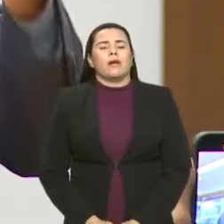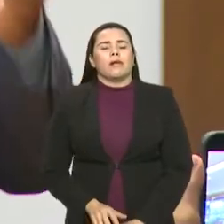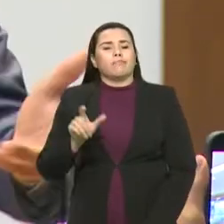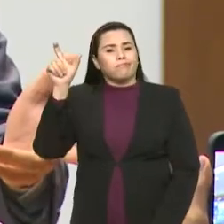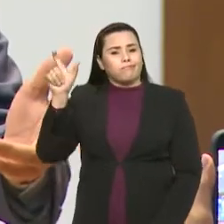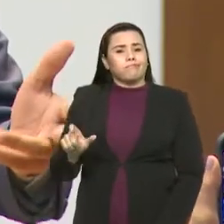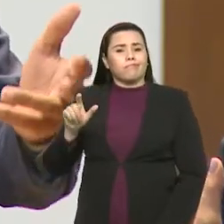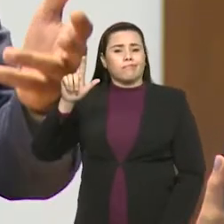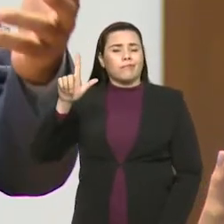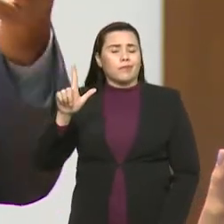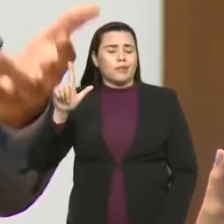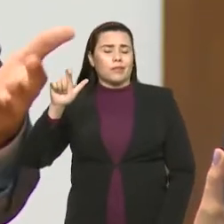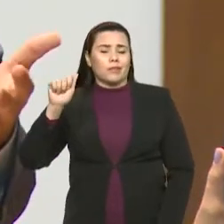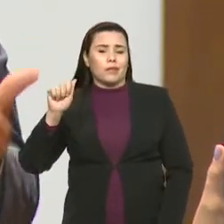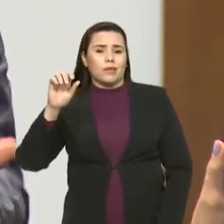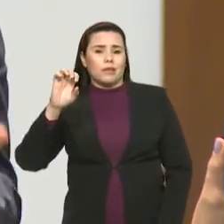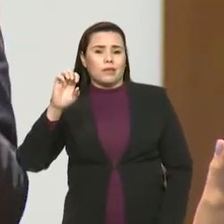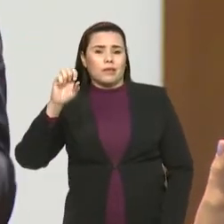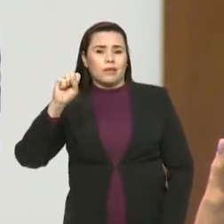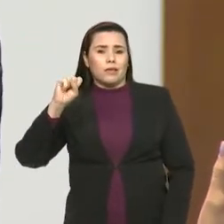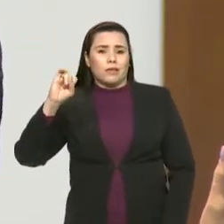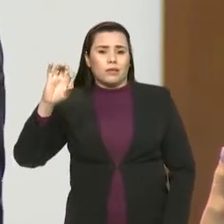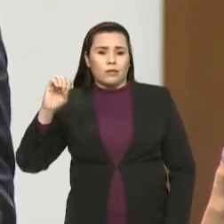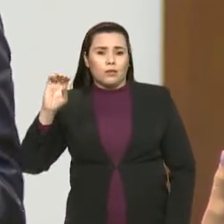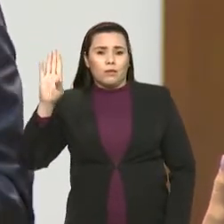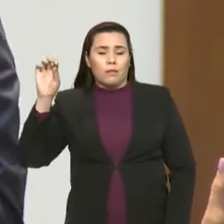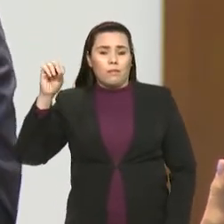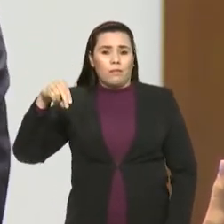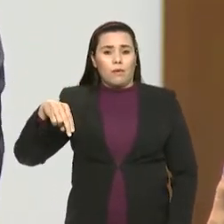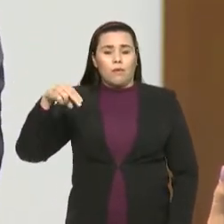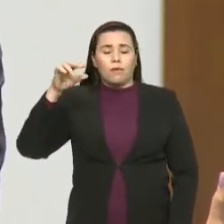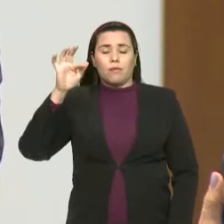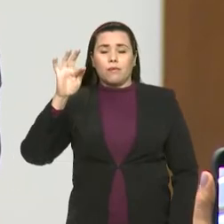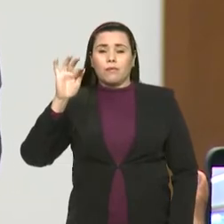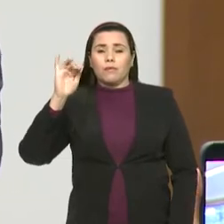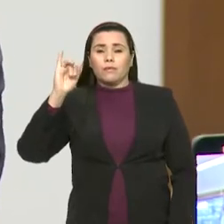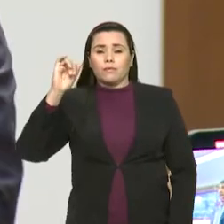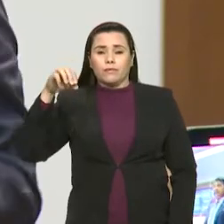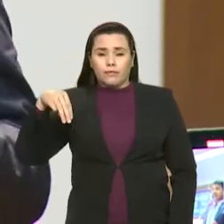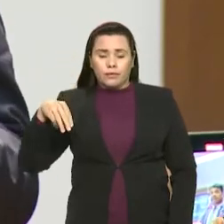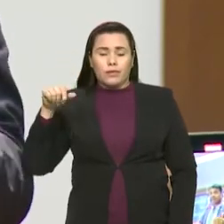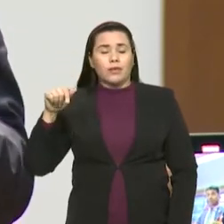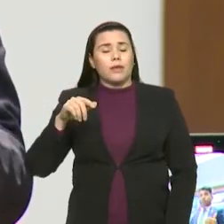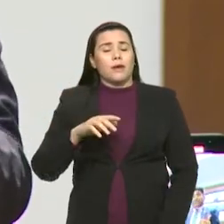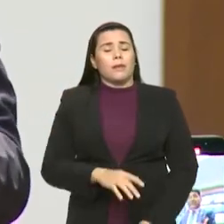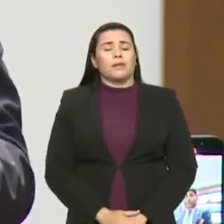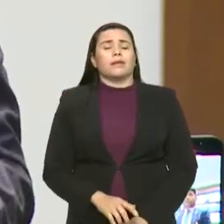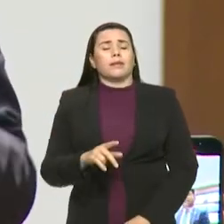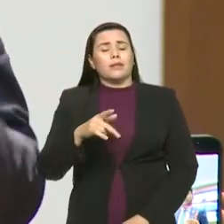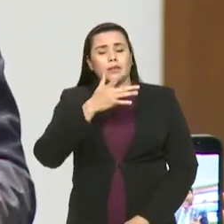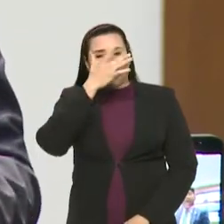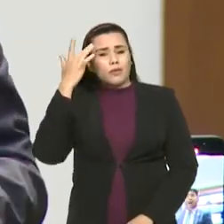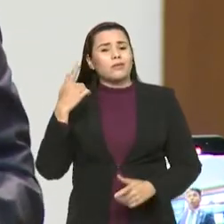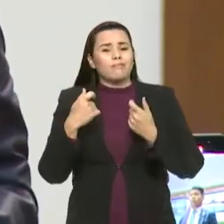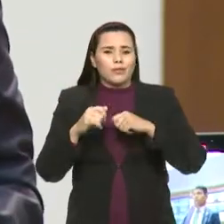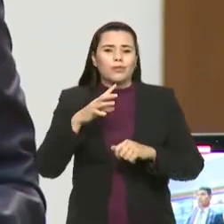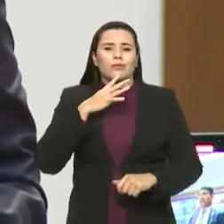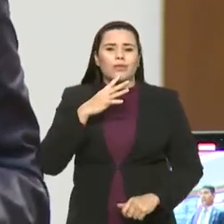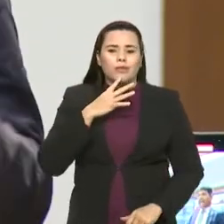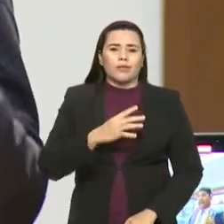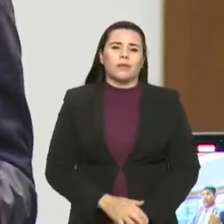pessoas possam verificar que nós temos hoje uma possibilidade de mudança. E essa possibilidade de mudança, ela é